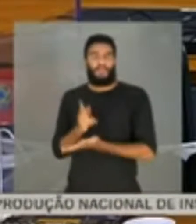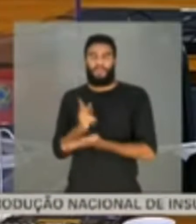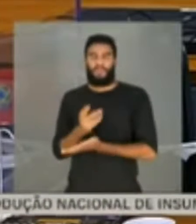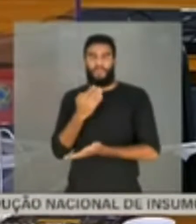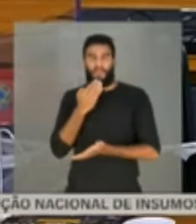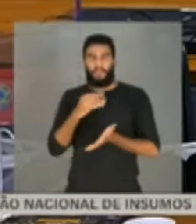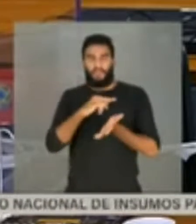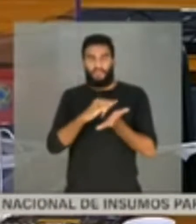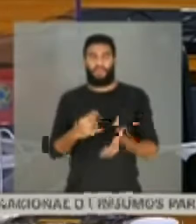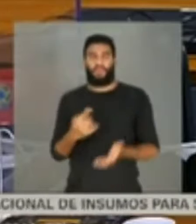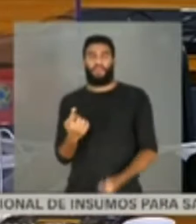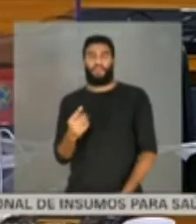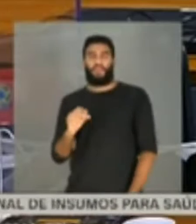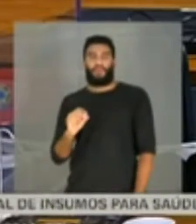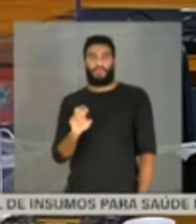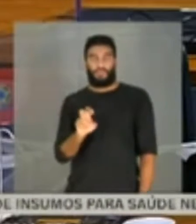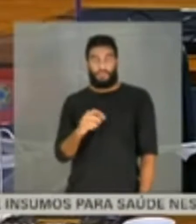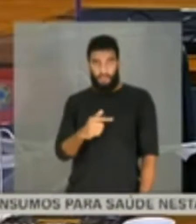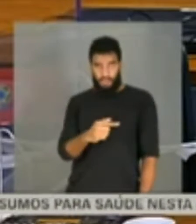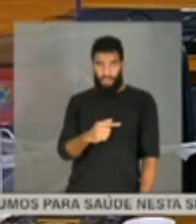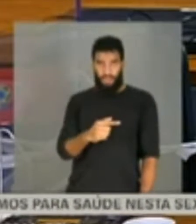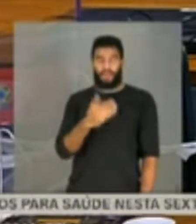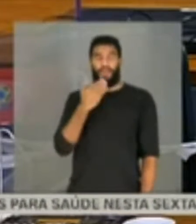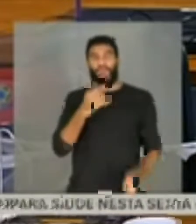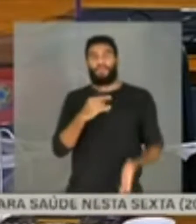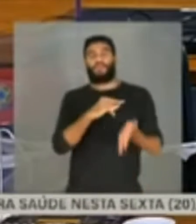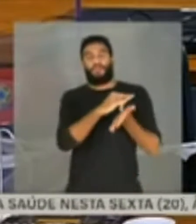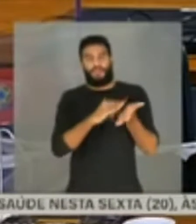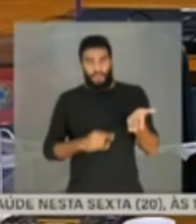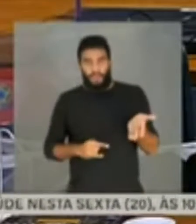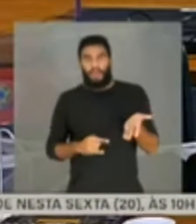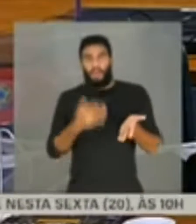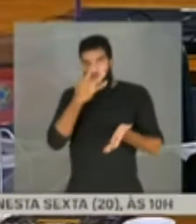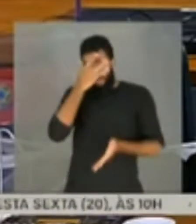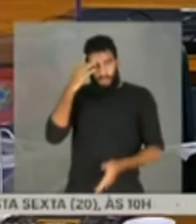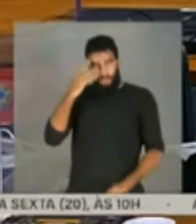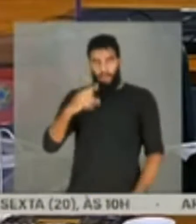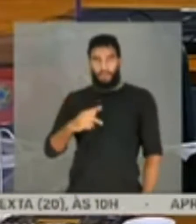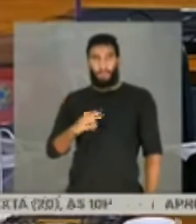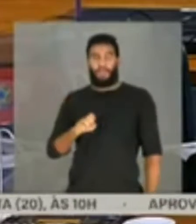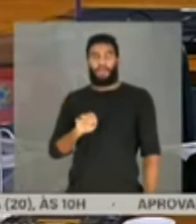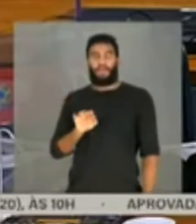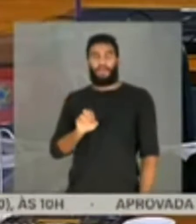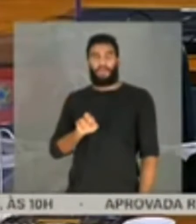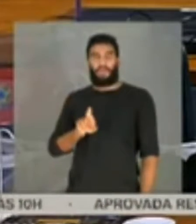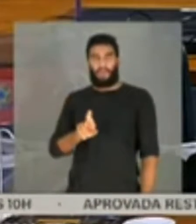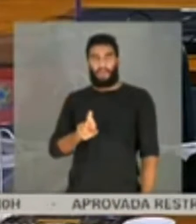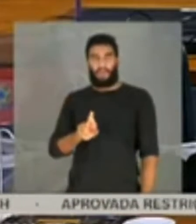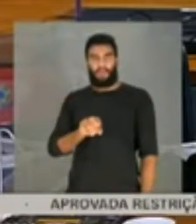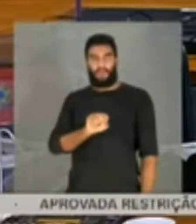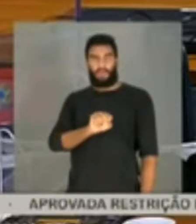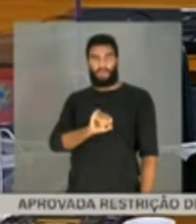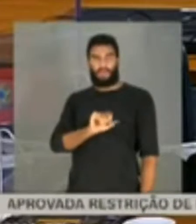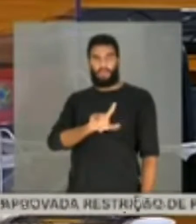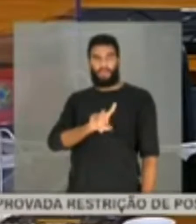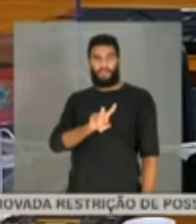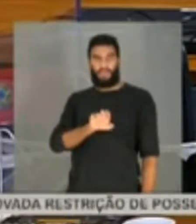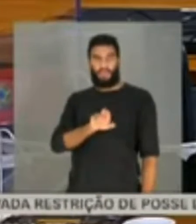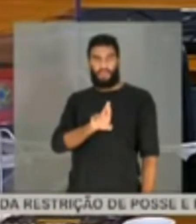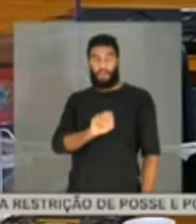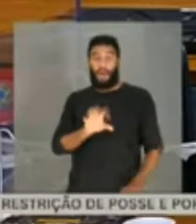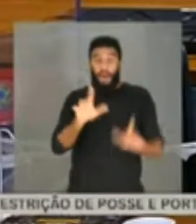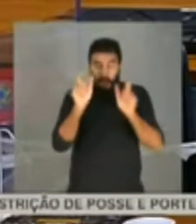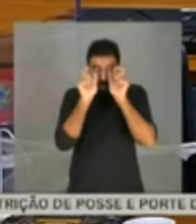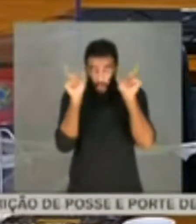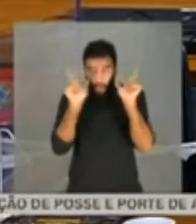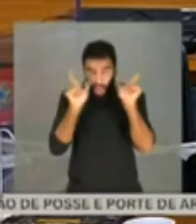mesmo em relação ao requerimento 1057, sobre convocação do senhor Peter Cassol Silveira. Preste